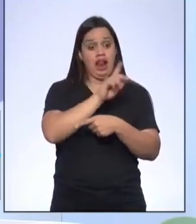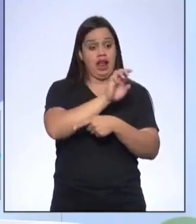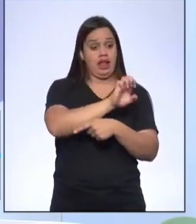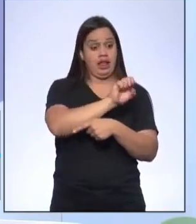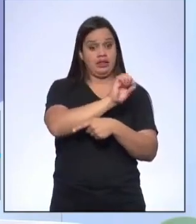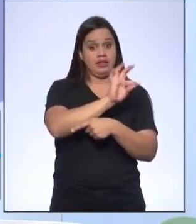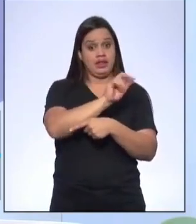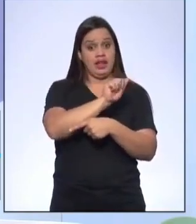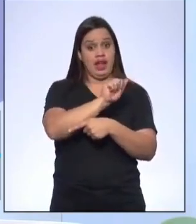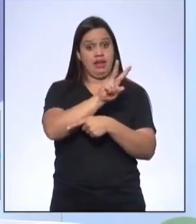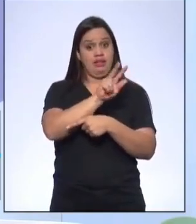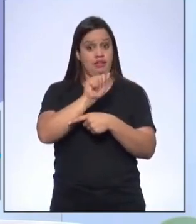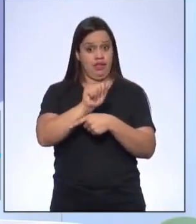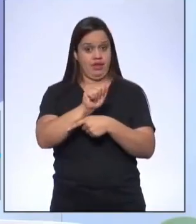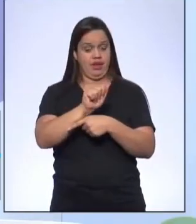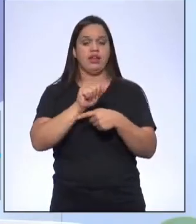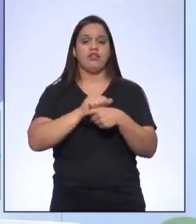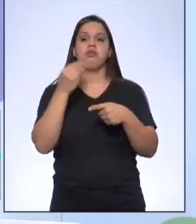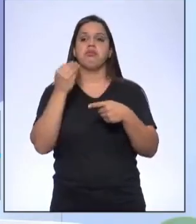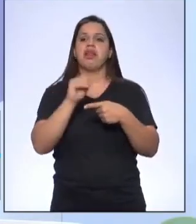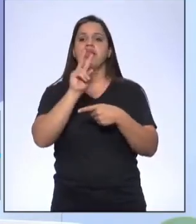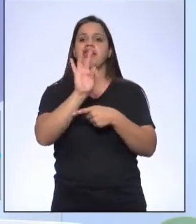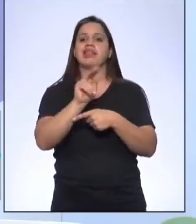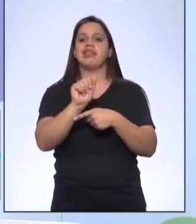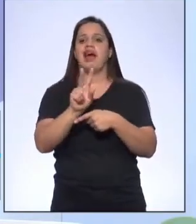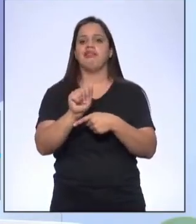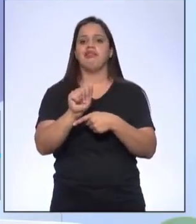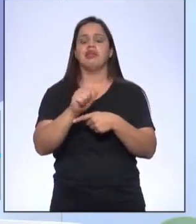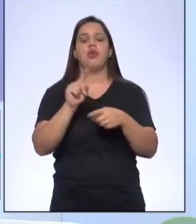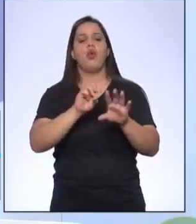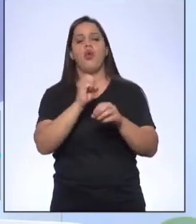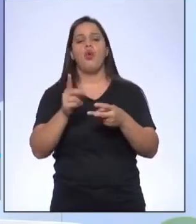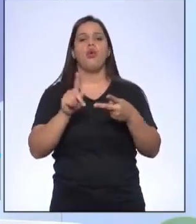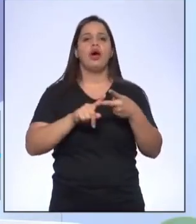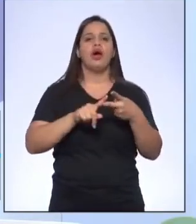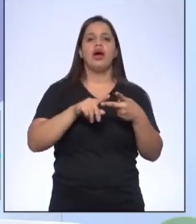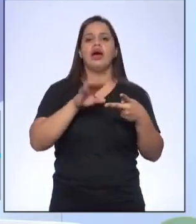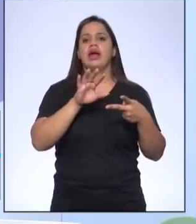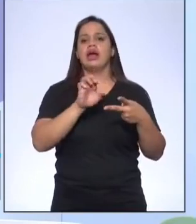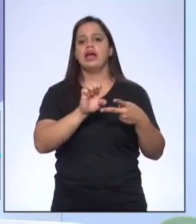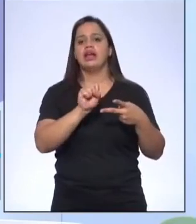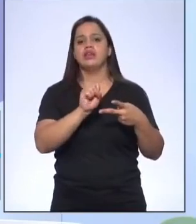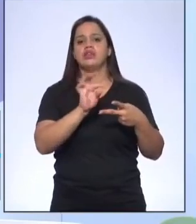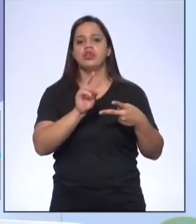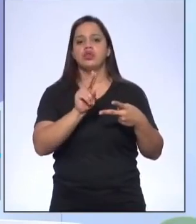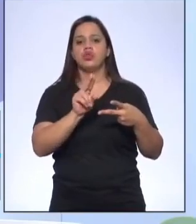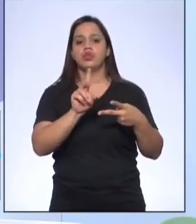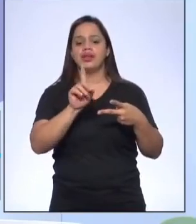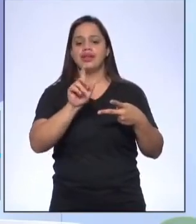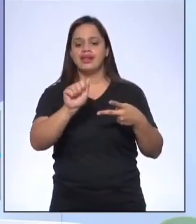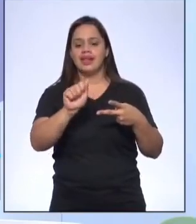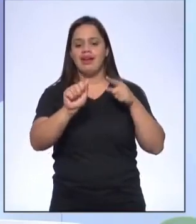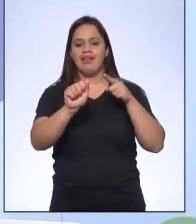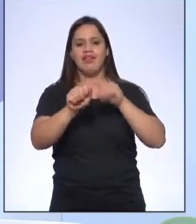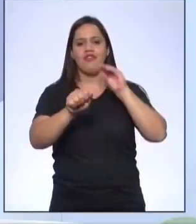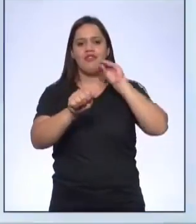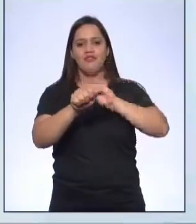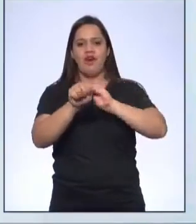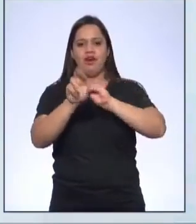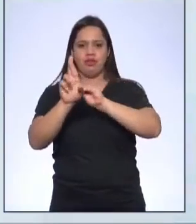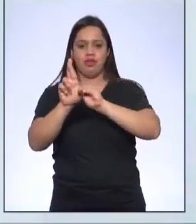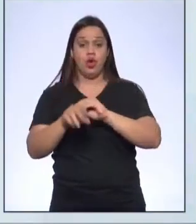estava. Trabalhar, que ao invés de trabalhar. Estudar ao invés de estudar, né? Algumas formas abreviadas. Tá, então é